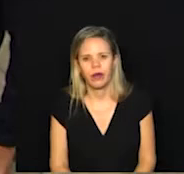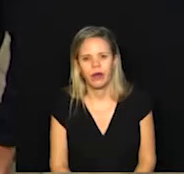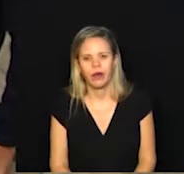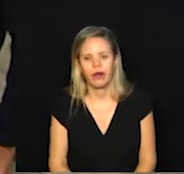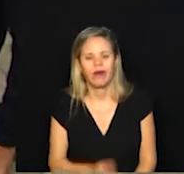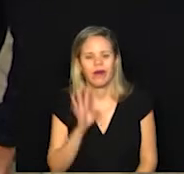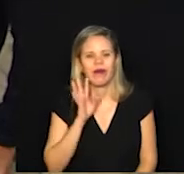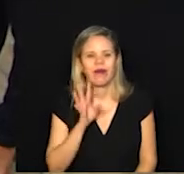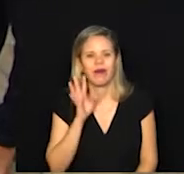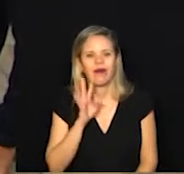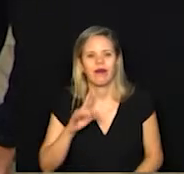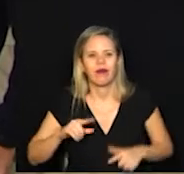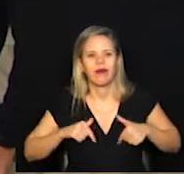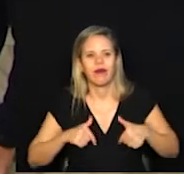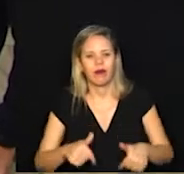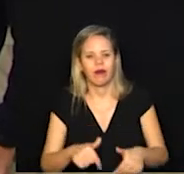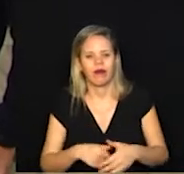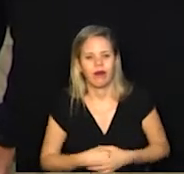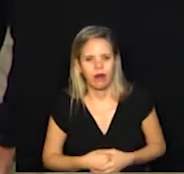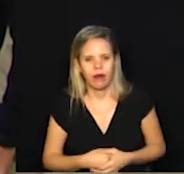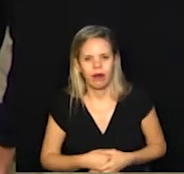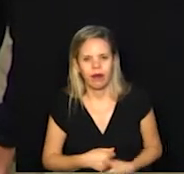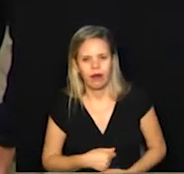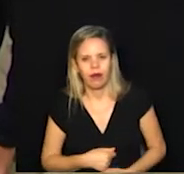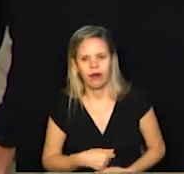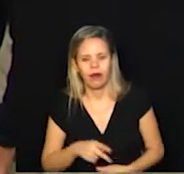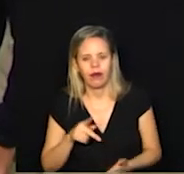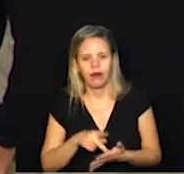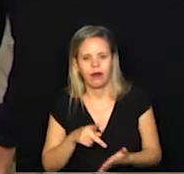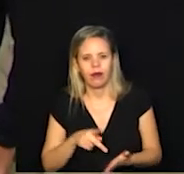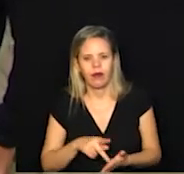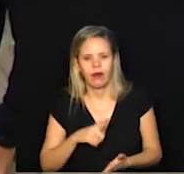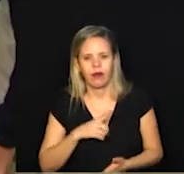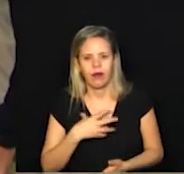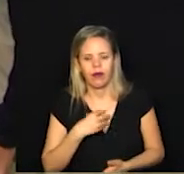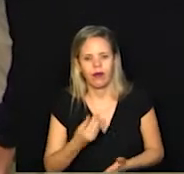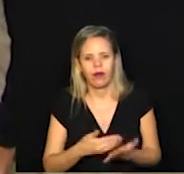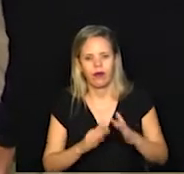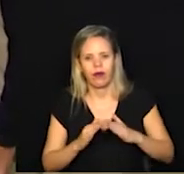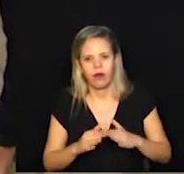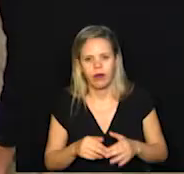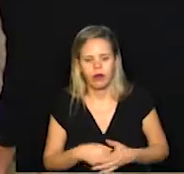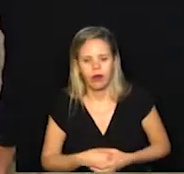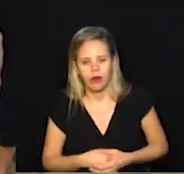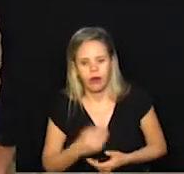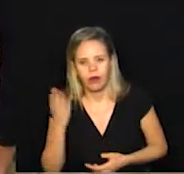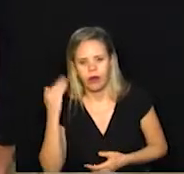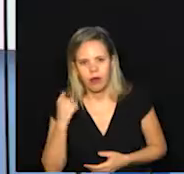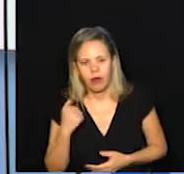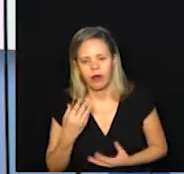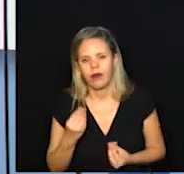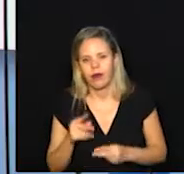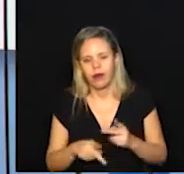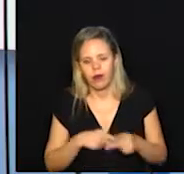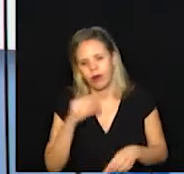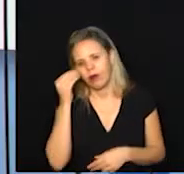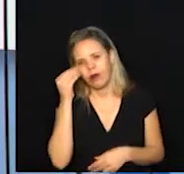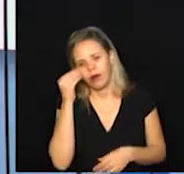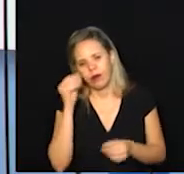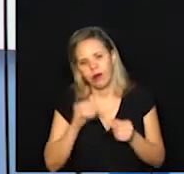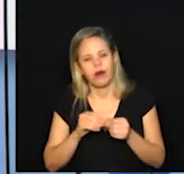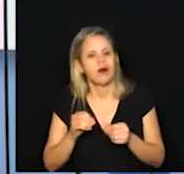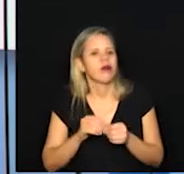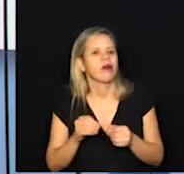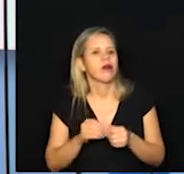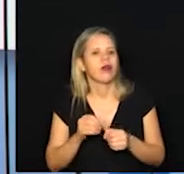Muito bacana essa atitude, né? E olha só, realmente, quem tem filho na escola sabe, muita gente está tentando fazer as